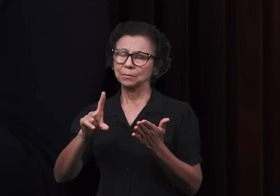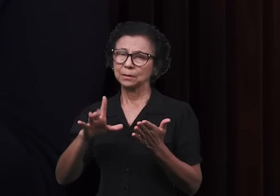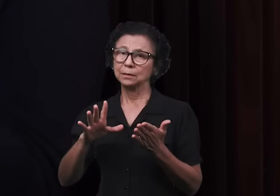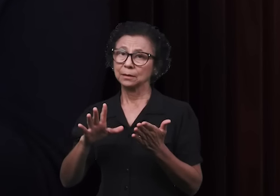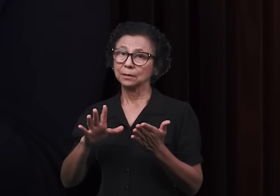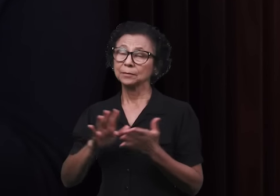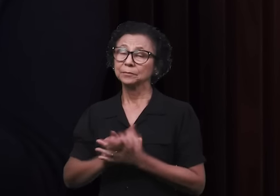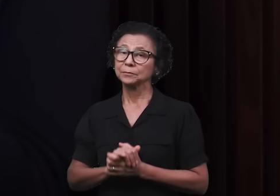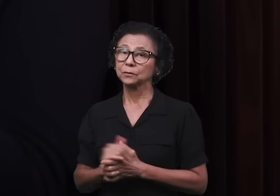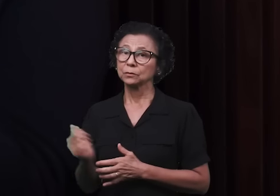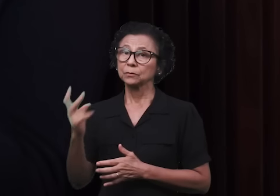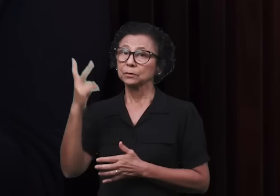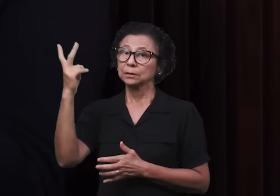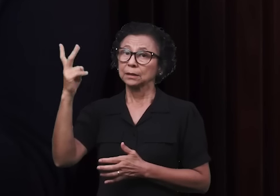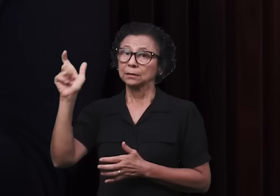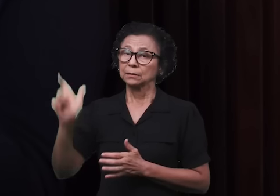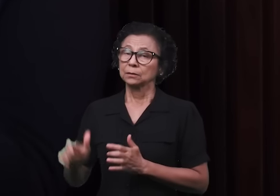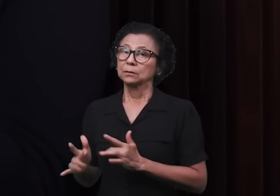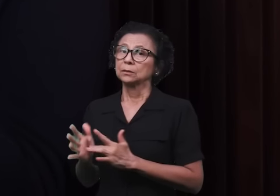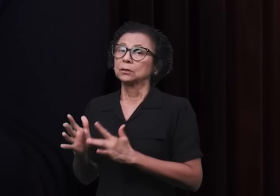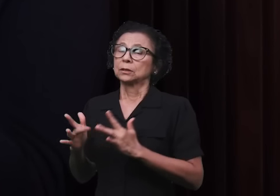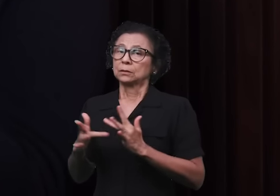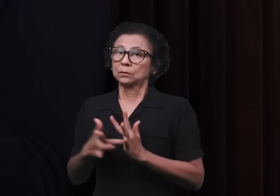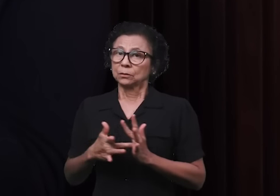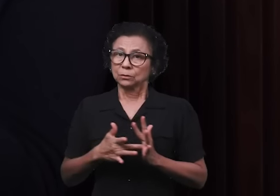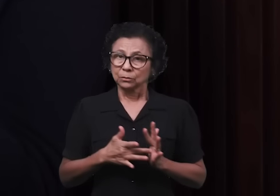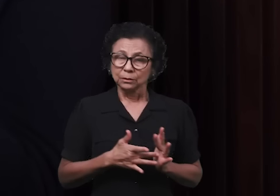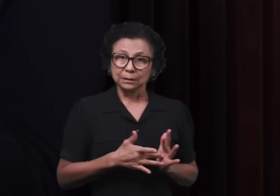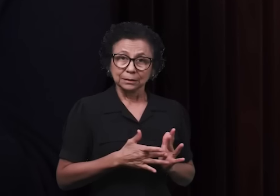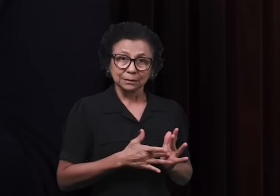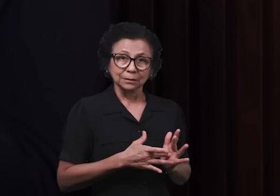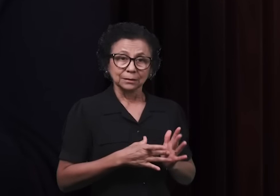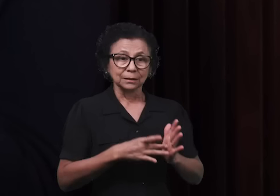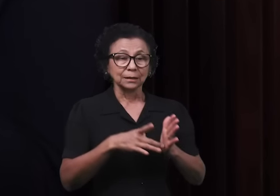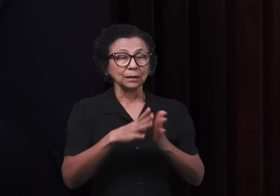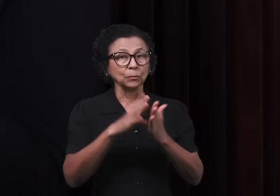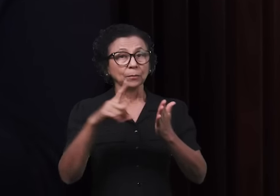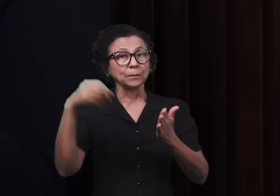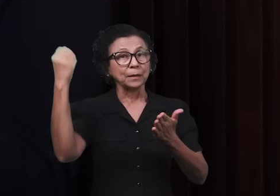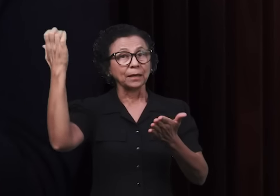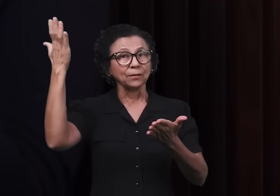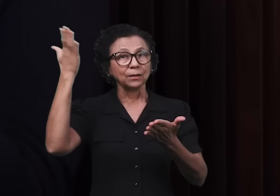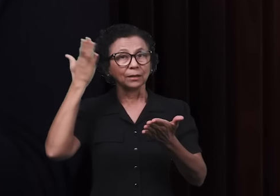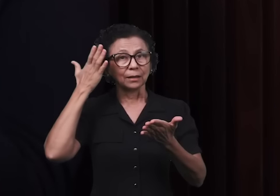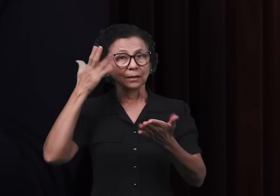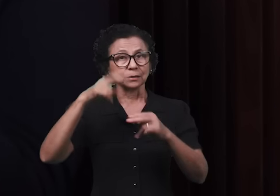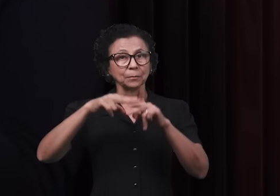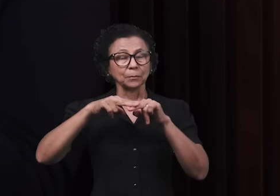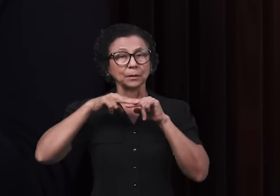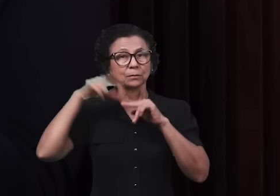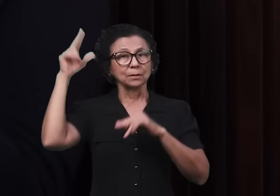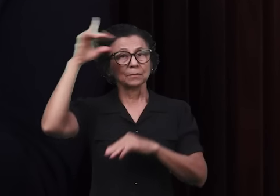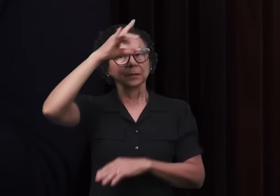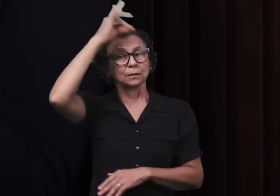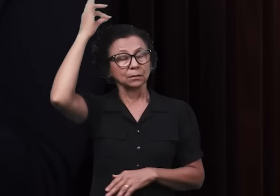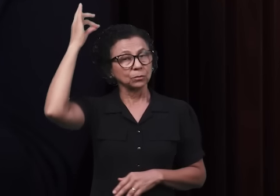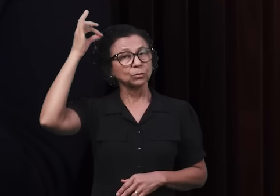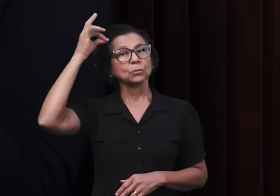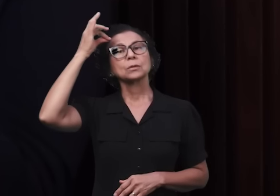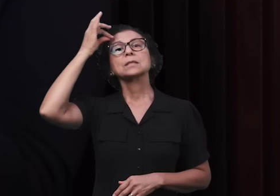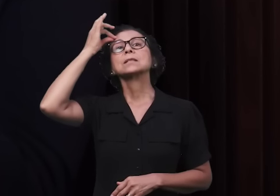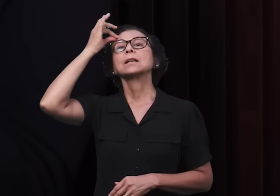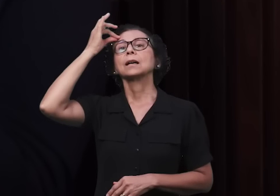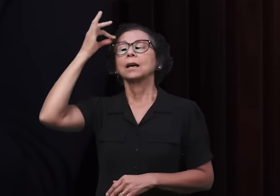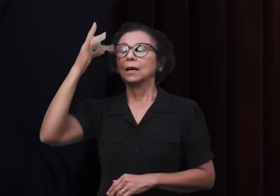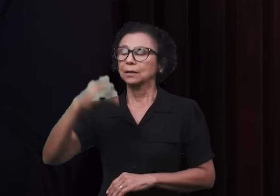valorizada por Jesus e para nós revelada pelo Espírito Santo, quando nós nos